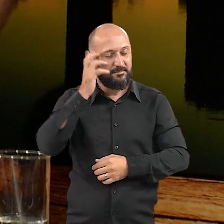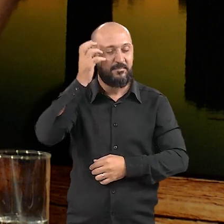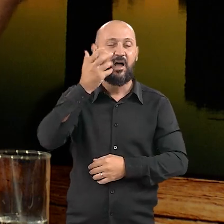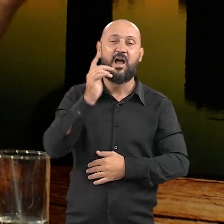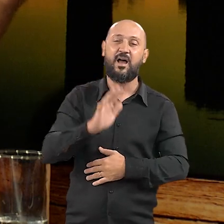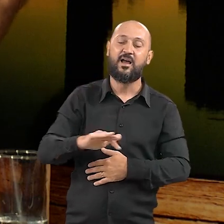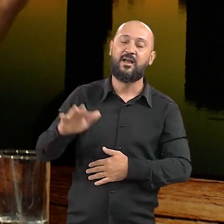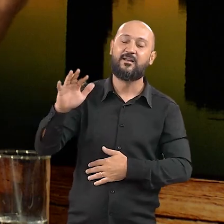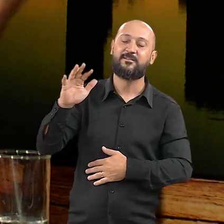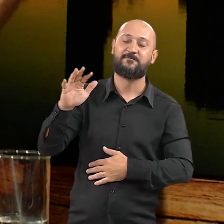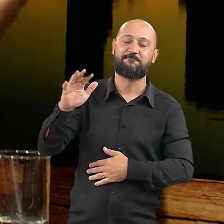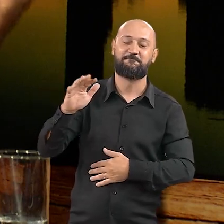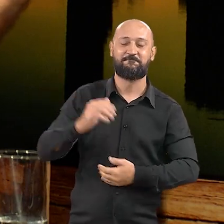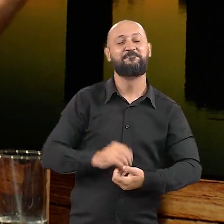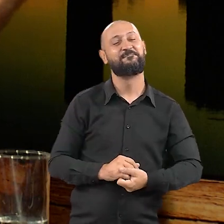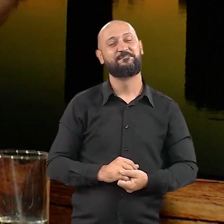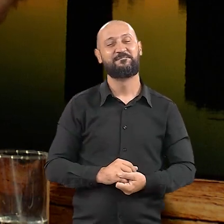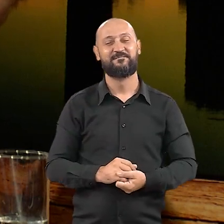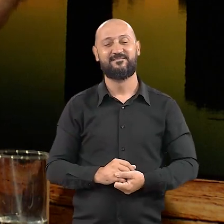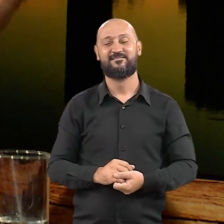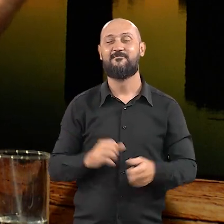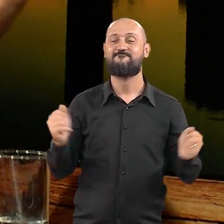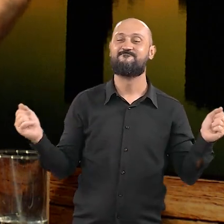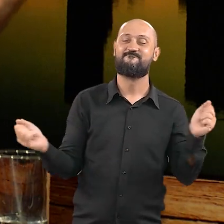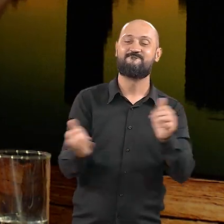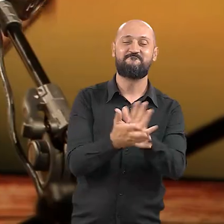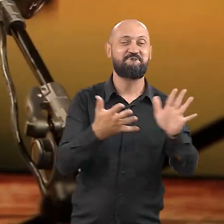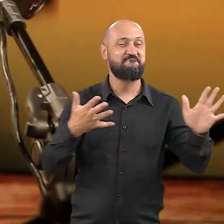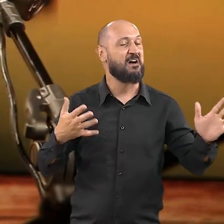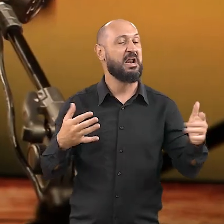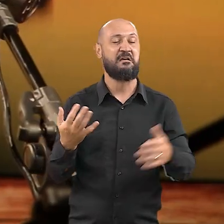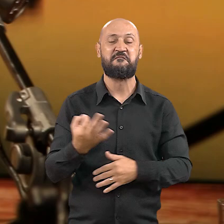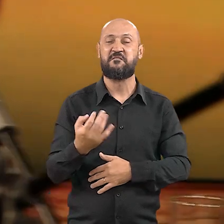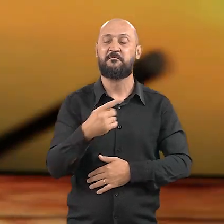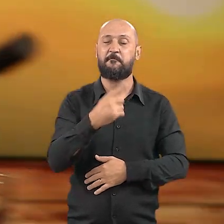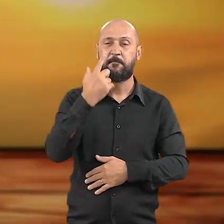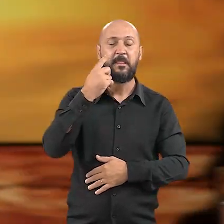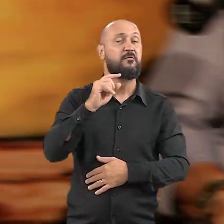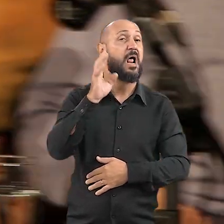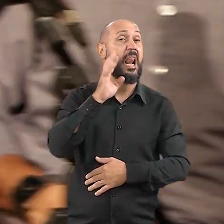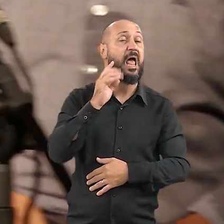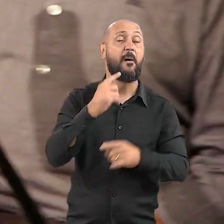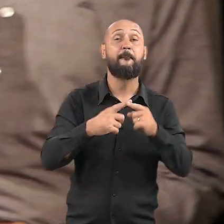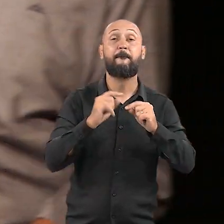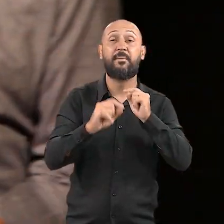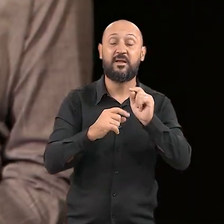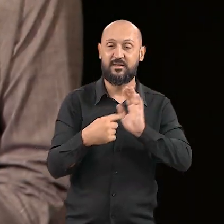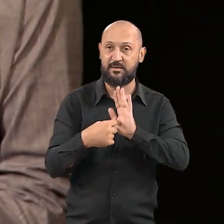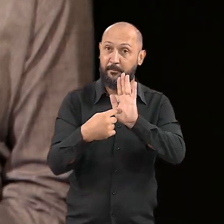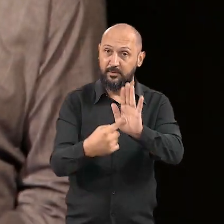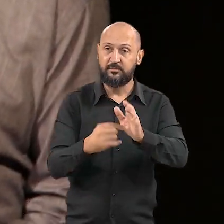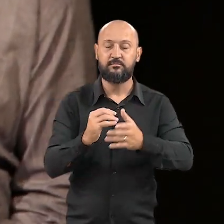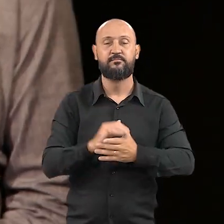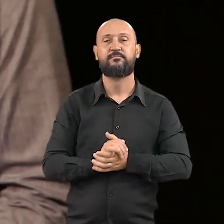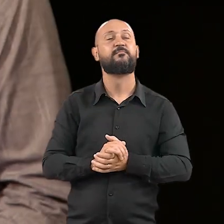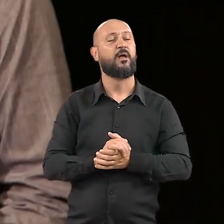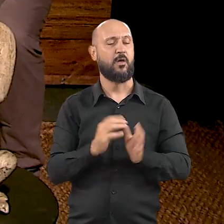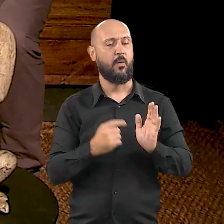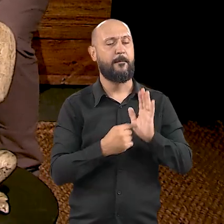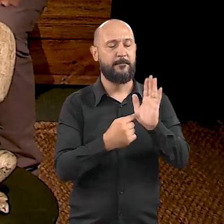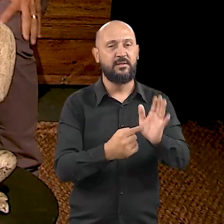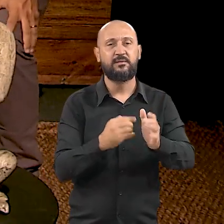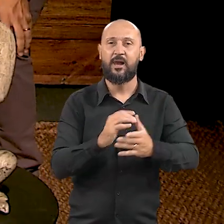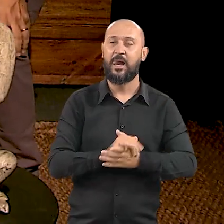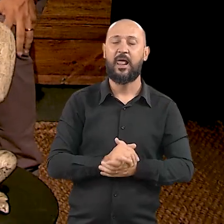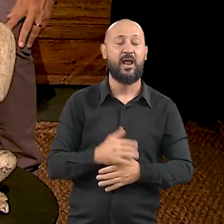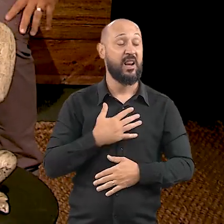Manuel Menino de Barros. Maravilhoso, maravilhoso. Aí foi muito legal porque... Você mostrou pra ele? Mostrei